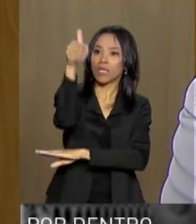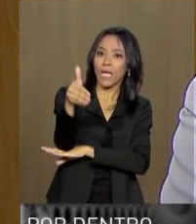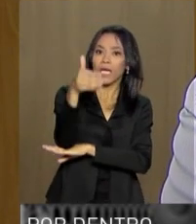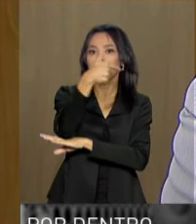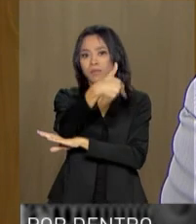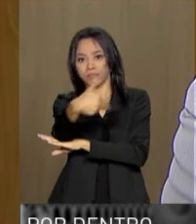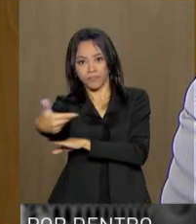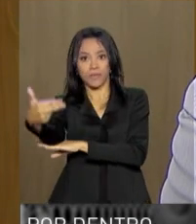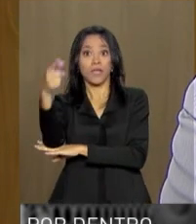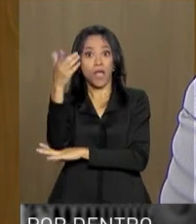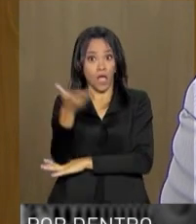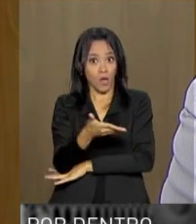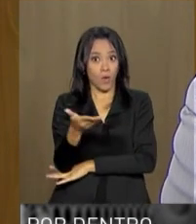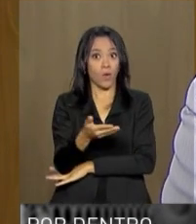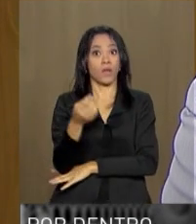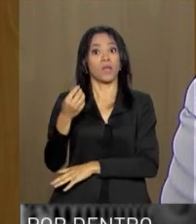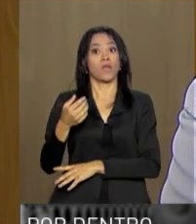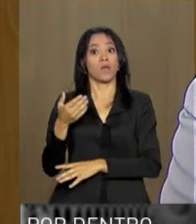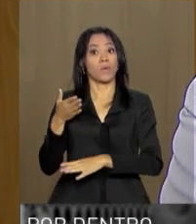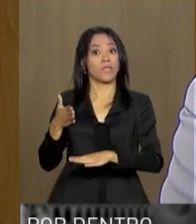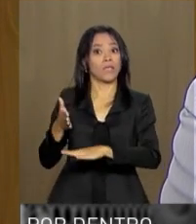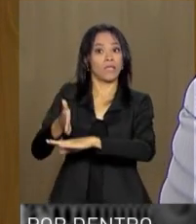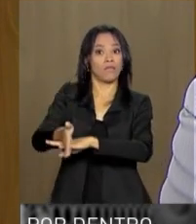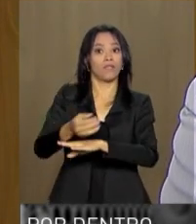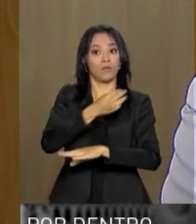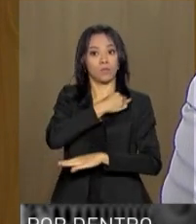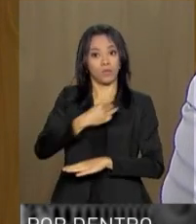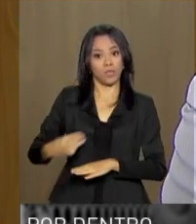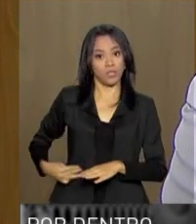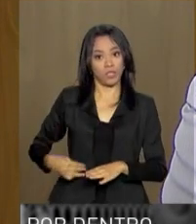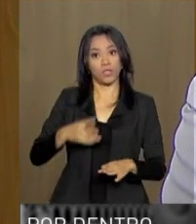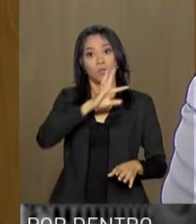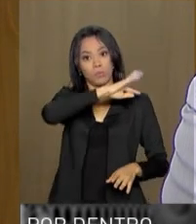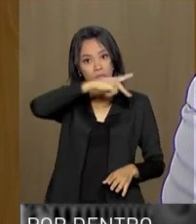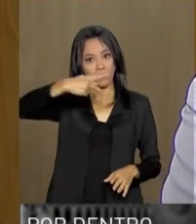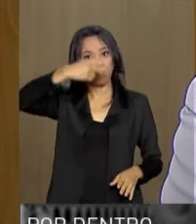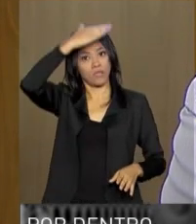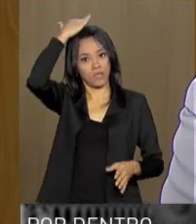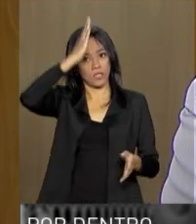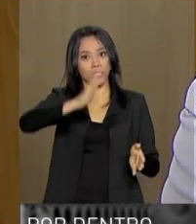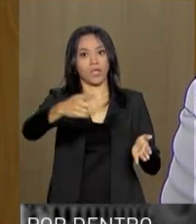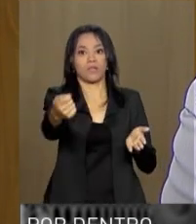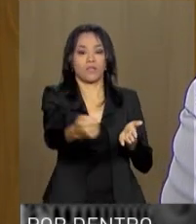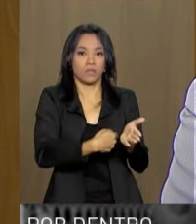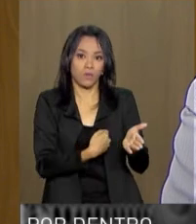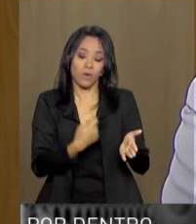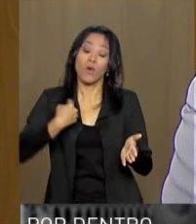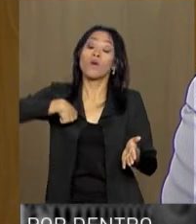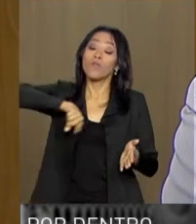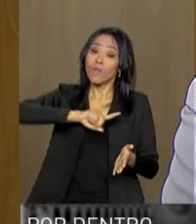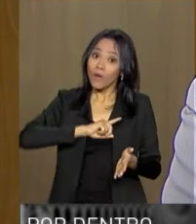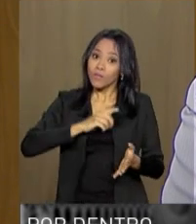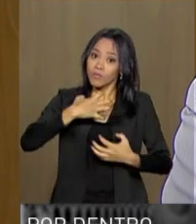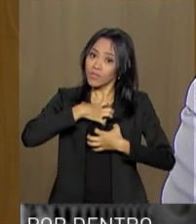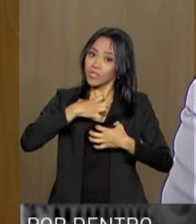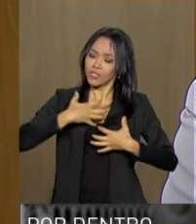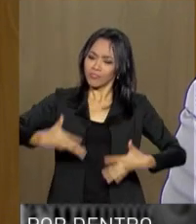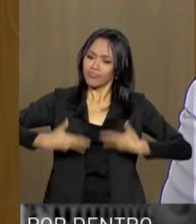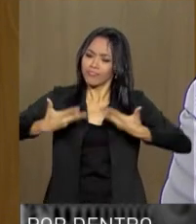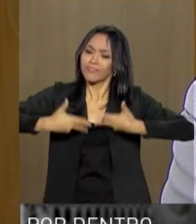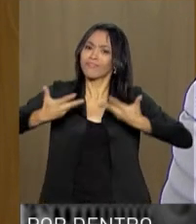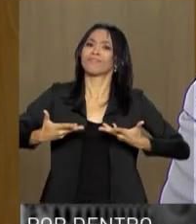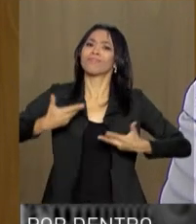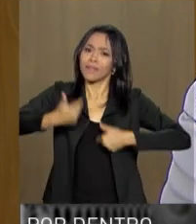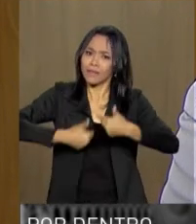uma intervenção do ministro ao presidente o presidente assinou nós estamos muito motivados para que realmente